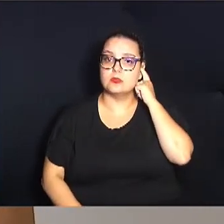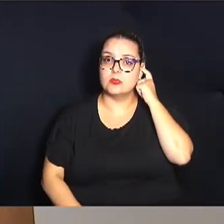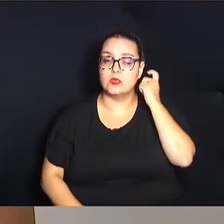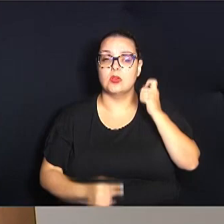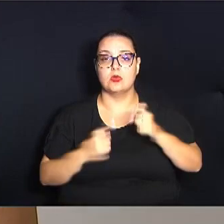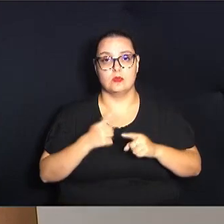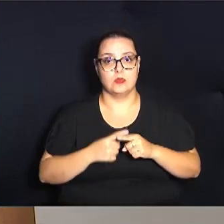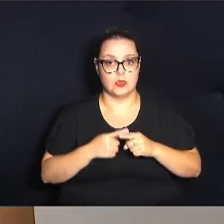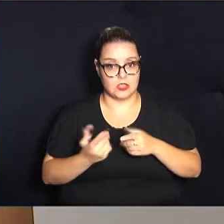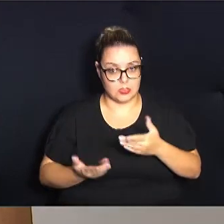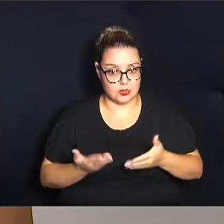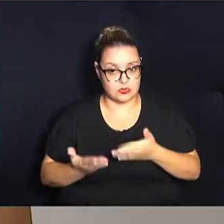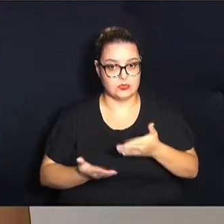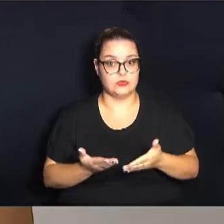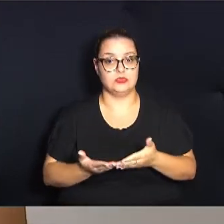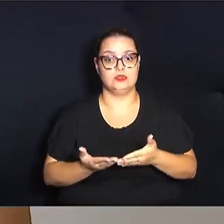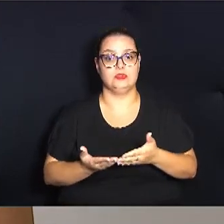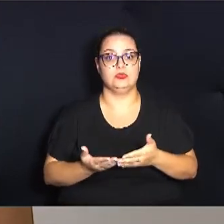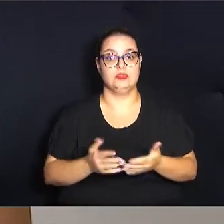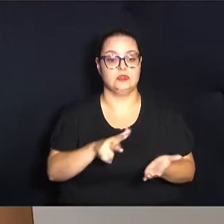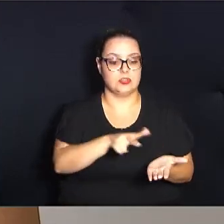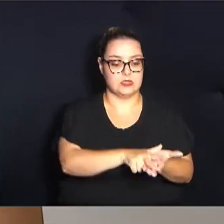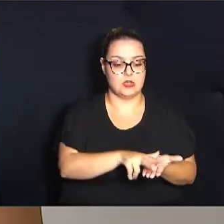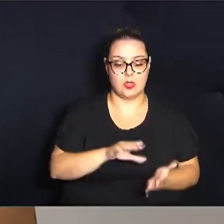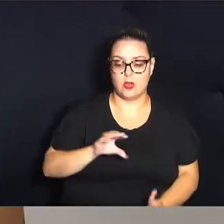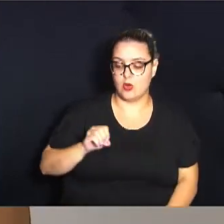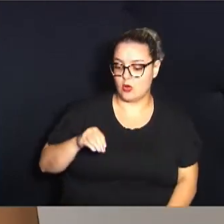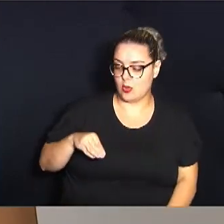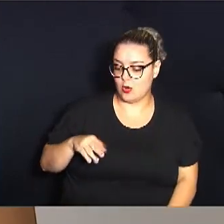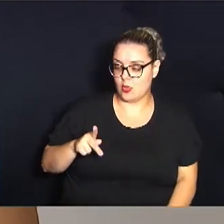tratamento de internação compulsória, ele